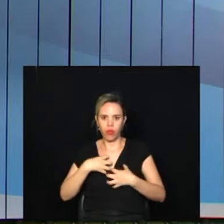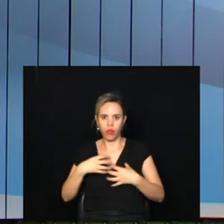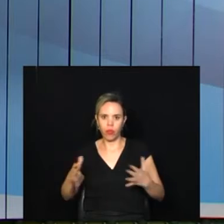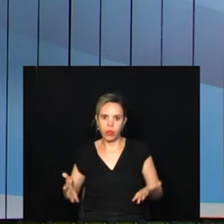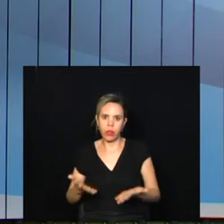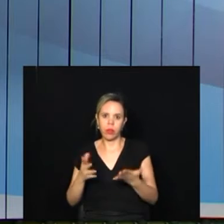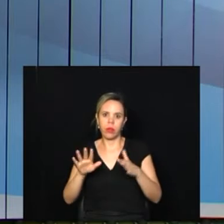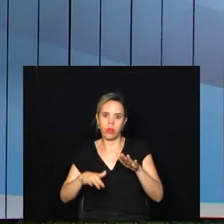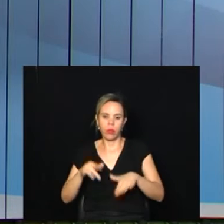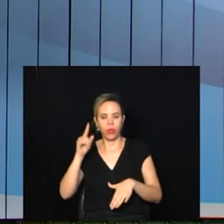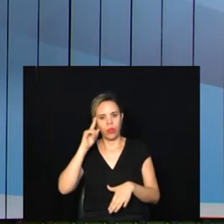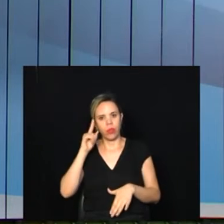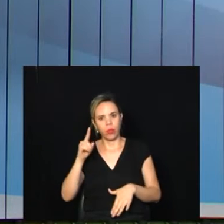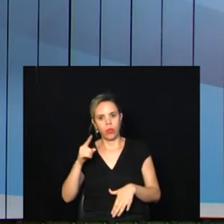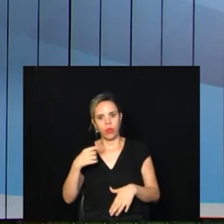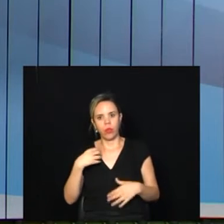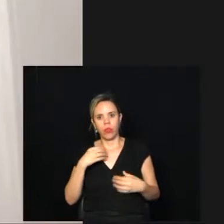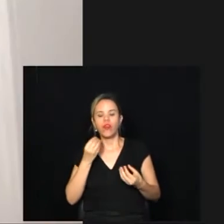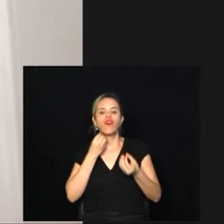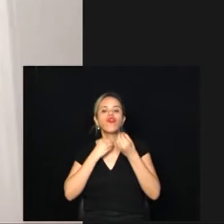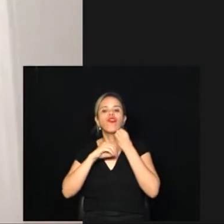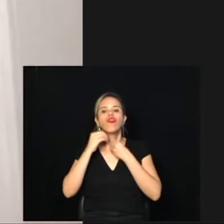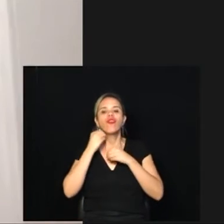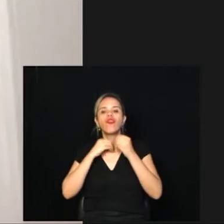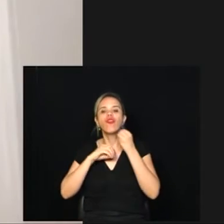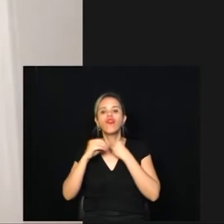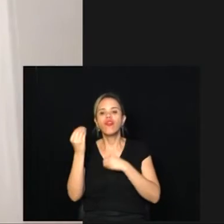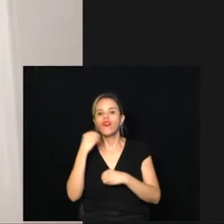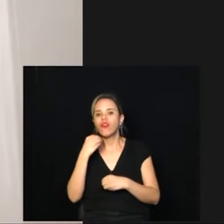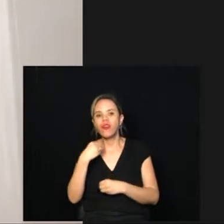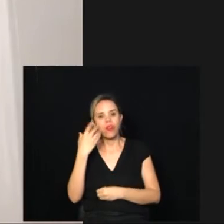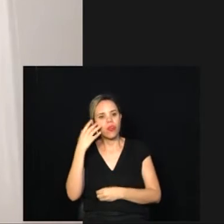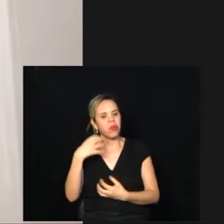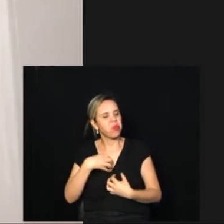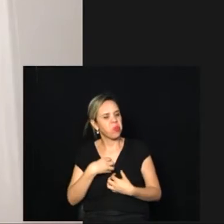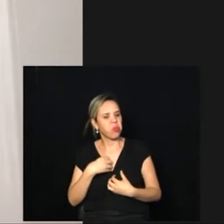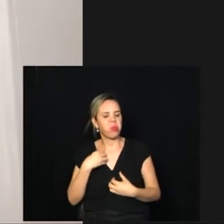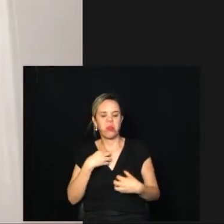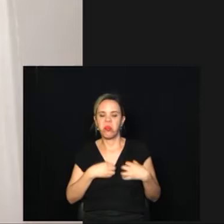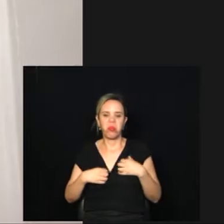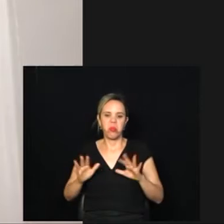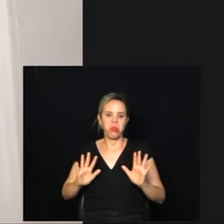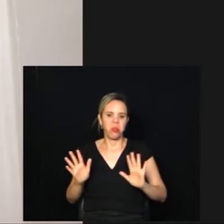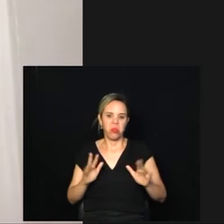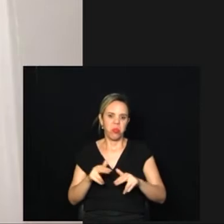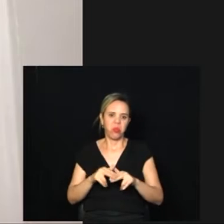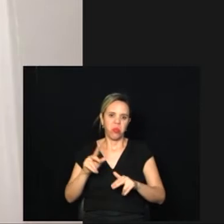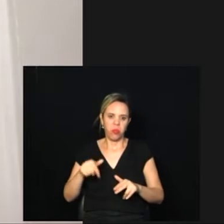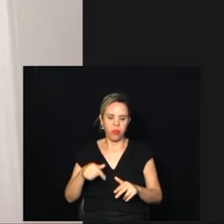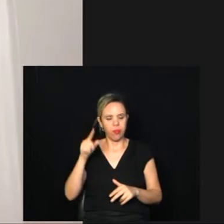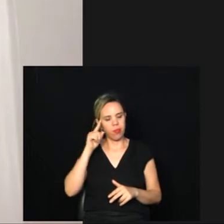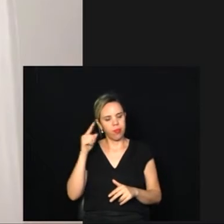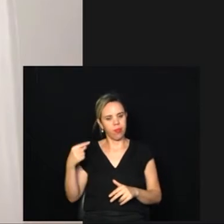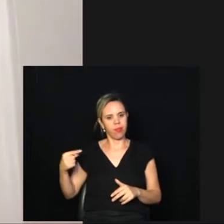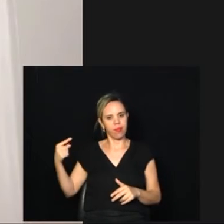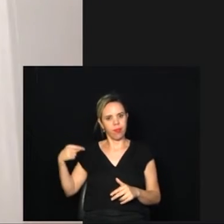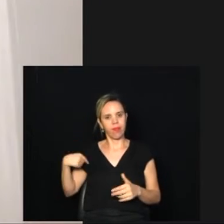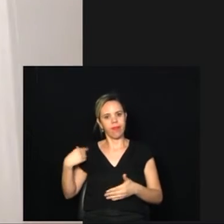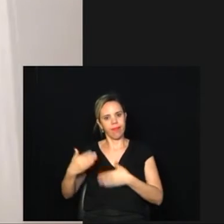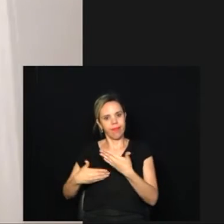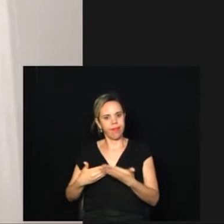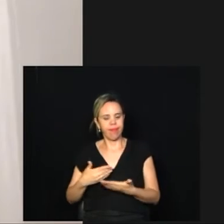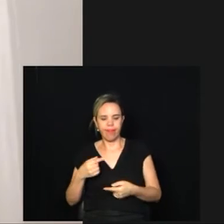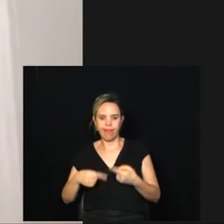máximo, mas tem dia que os nossos hormônios estão mais baixos, a gente não está se sentindo tão bem. Sim. Então, é justamente nesses dias que a gente não